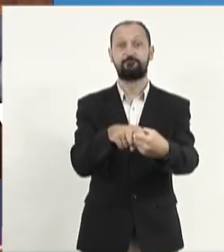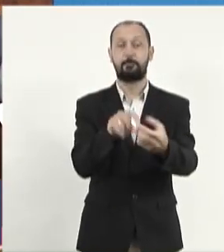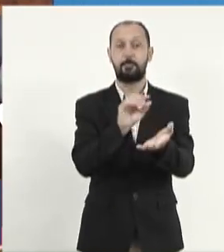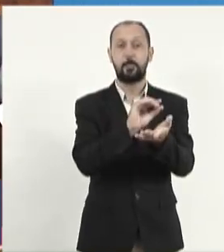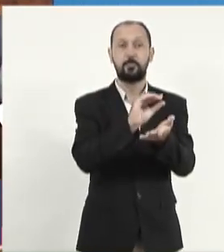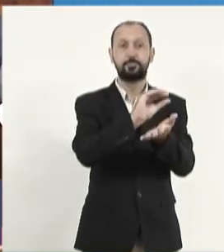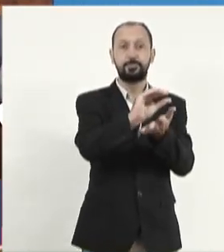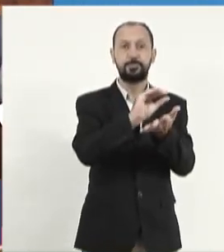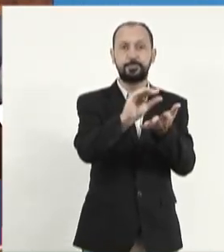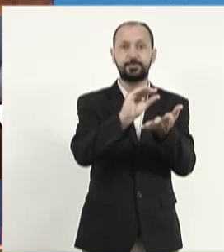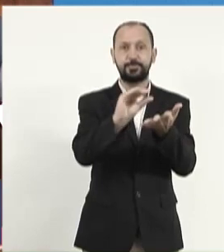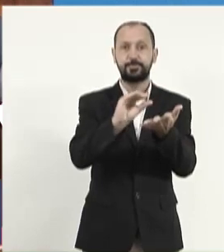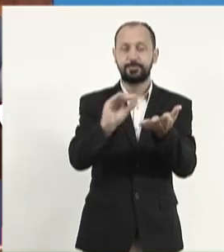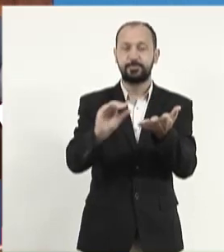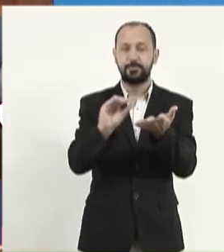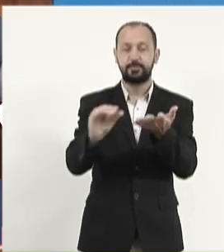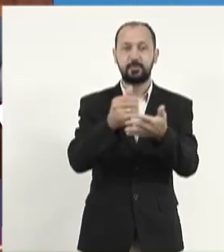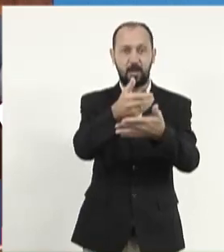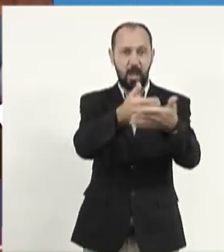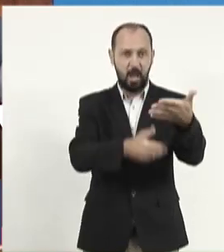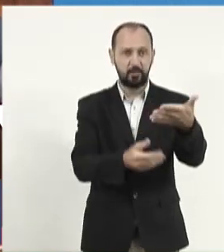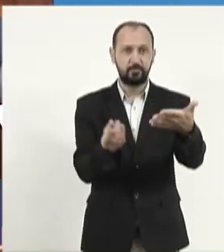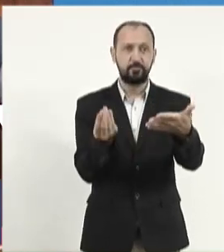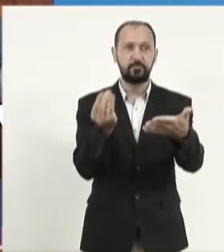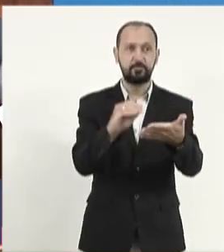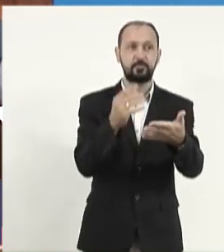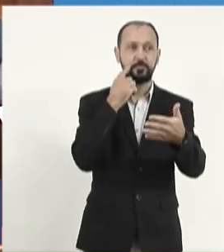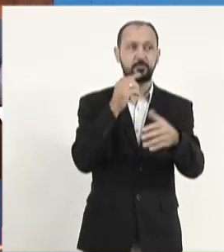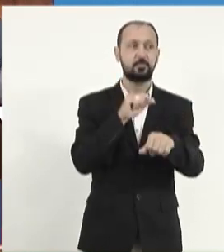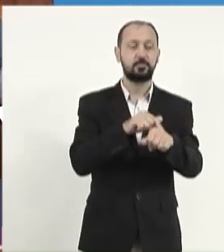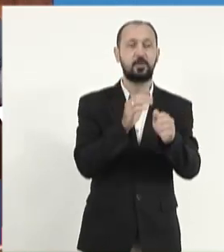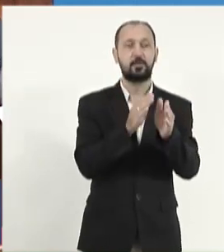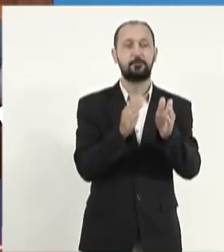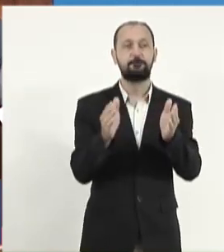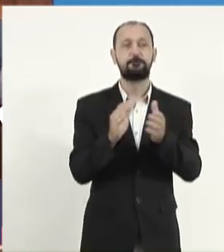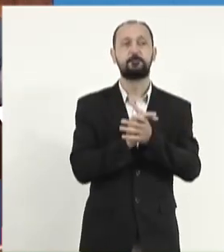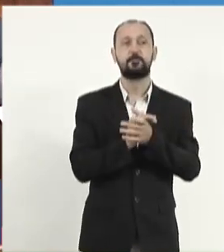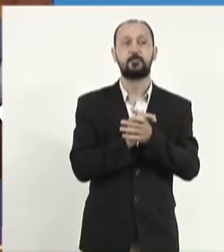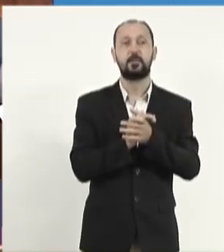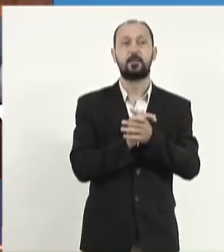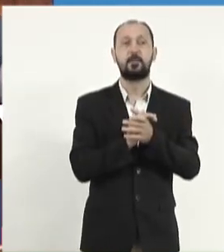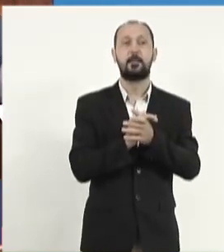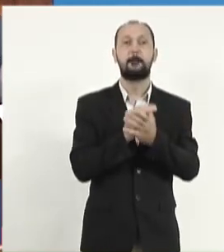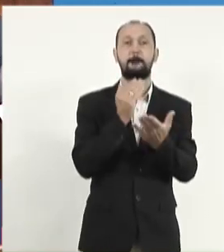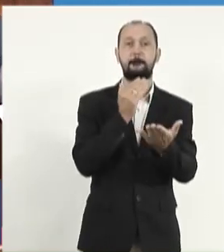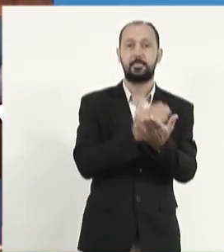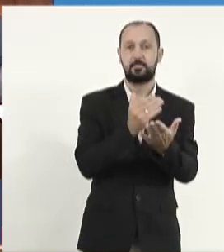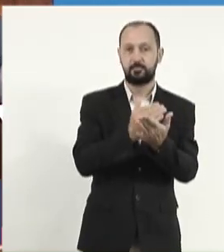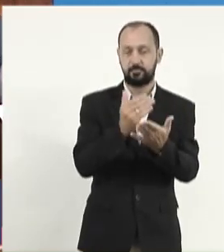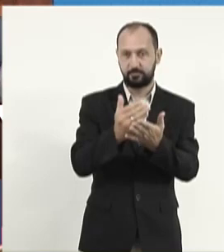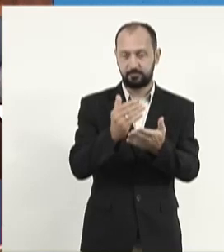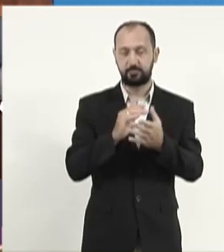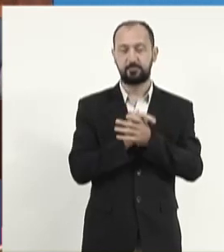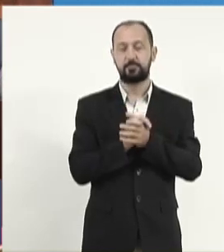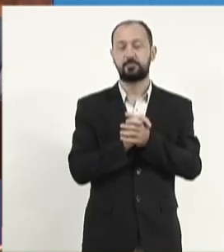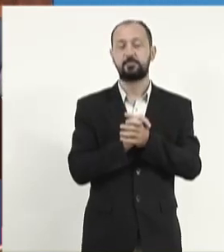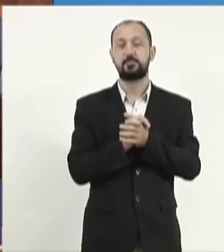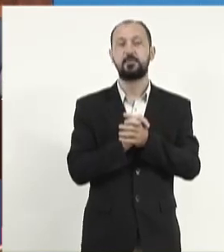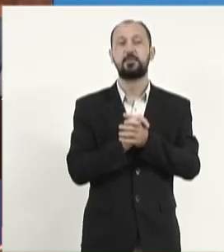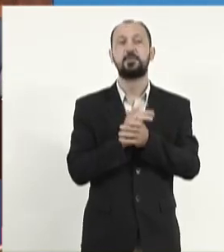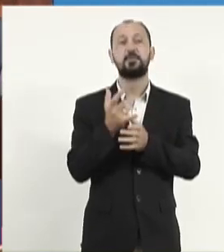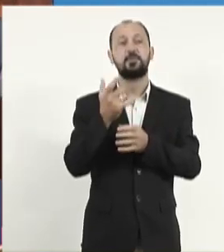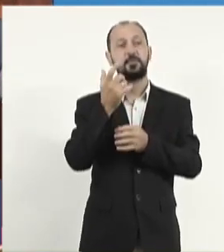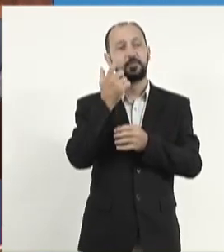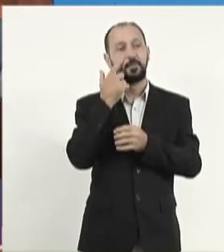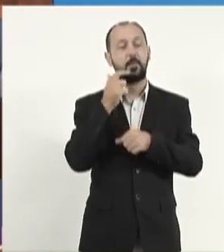nas contas de forma escalonada, aliás, parcelada, e foi um